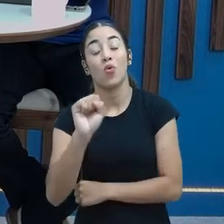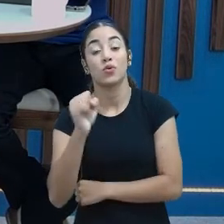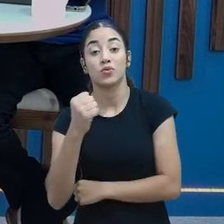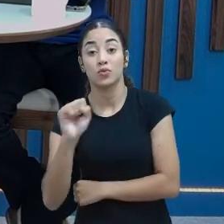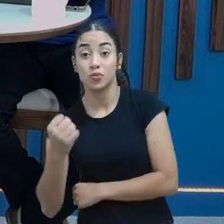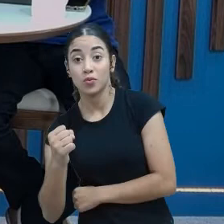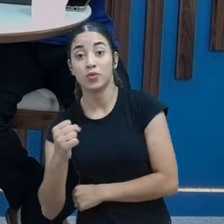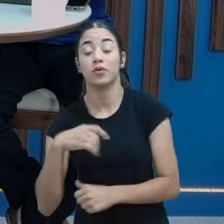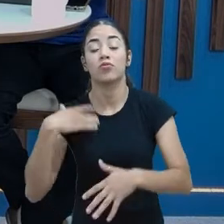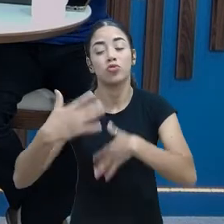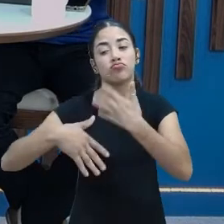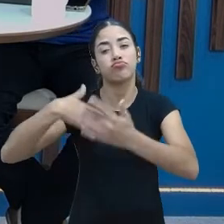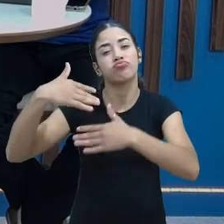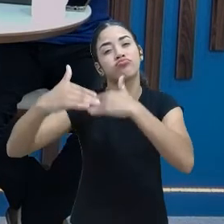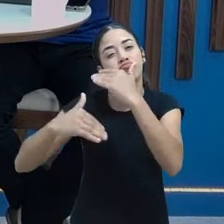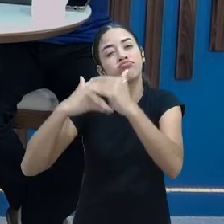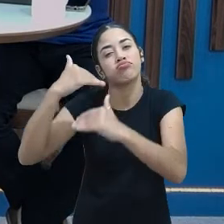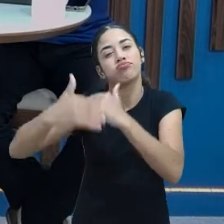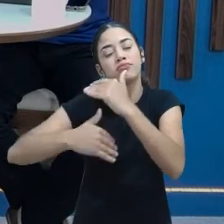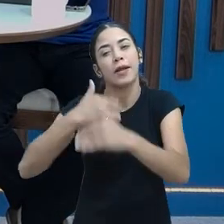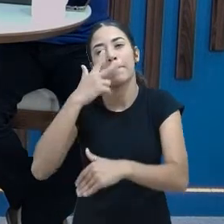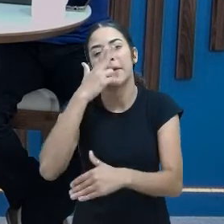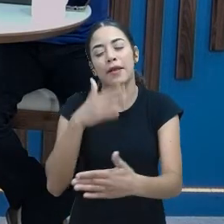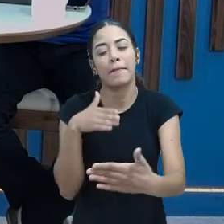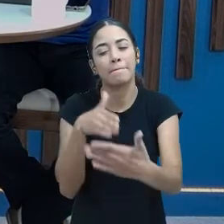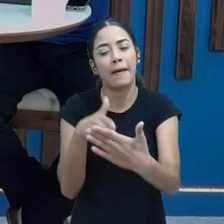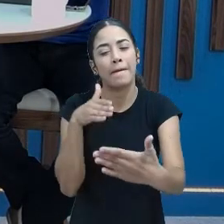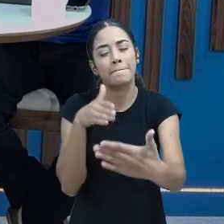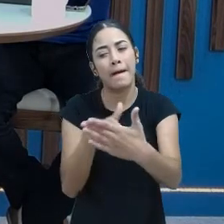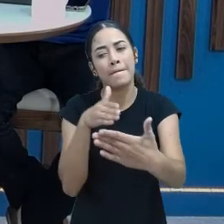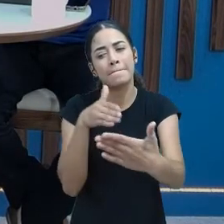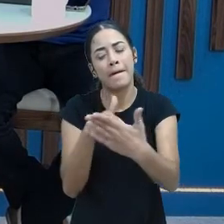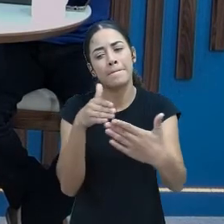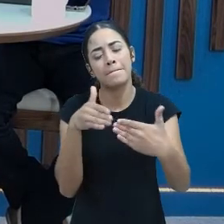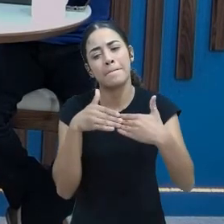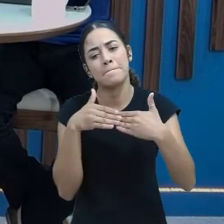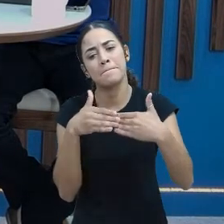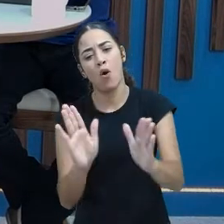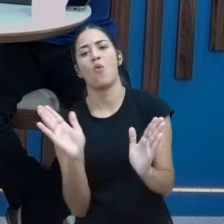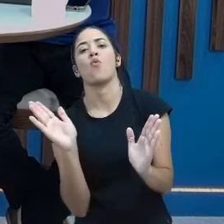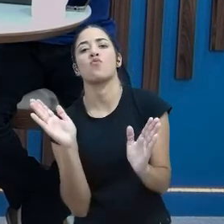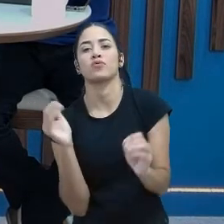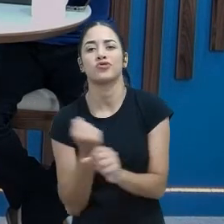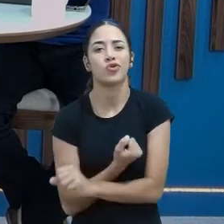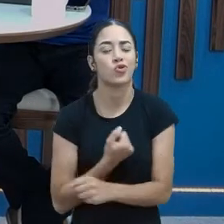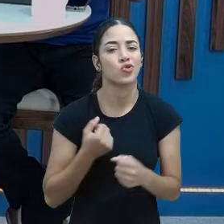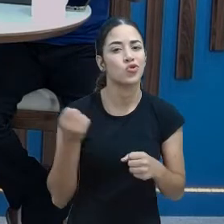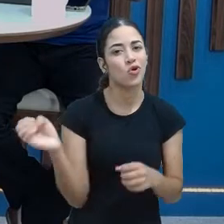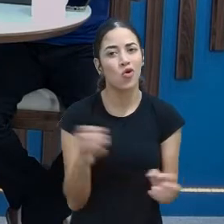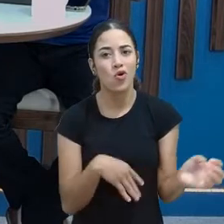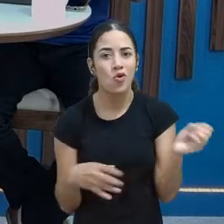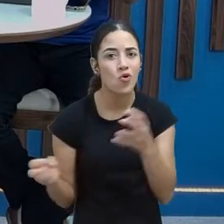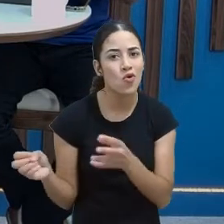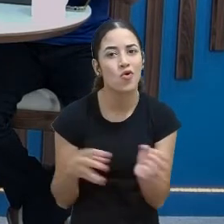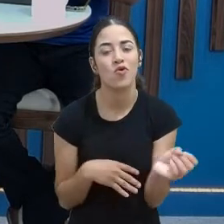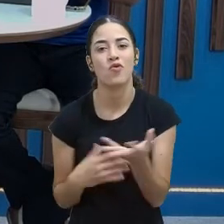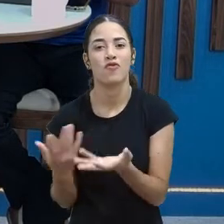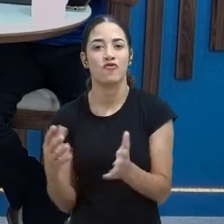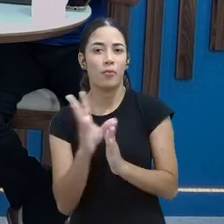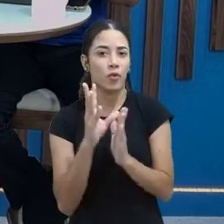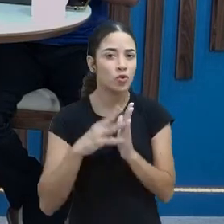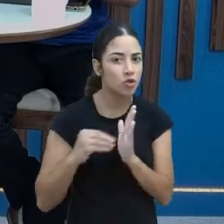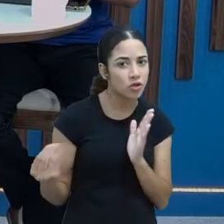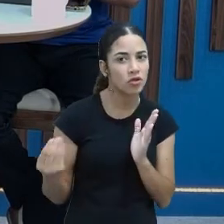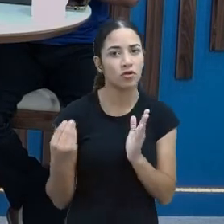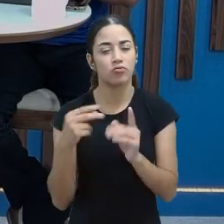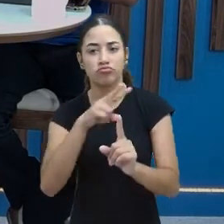novos horizontes, né, quebrando esses paradigmas e construindo novos paradigmas, novos modelos, né, novas concepções.